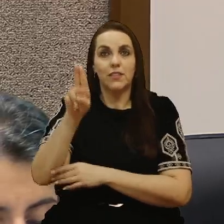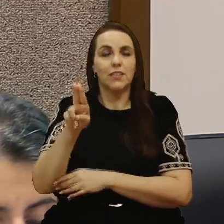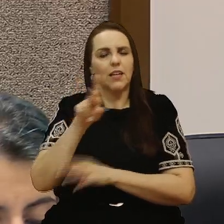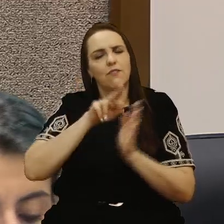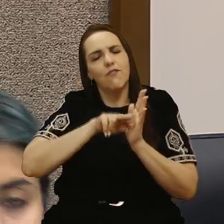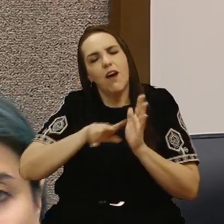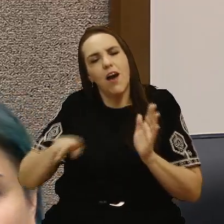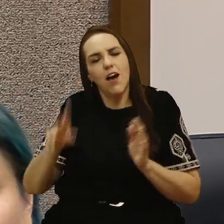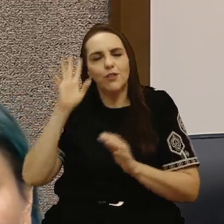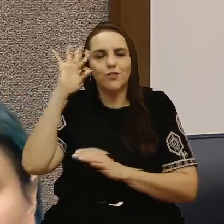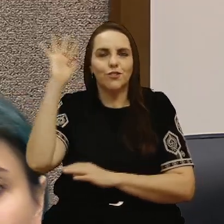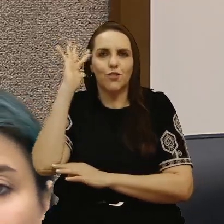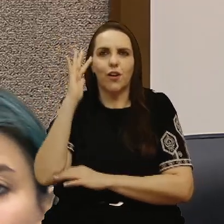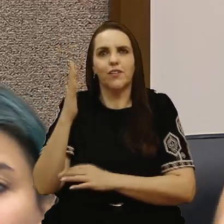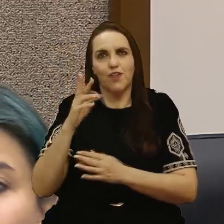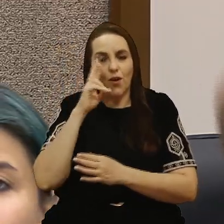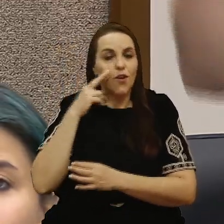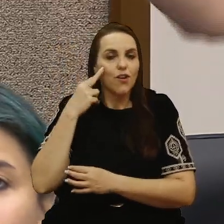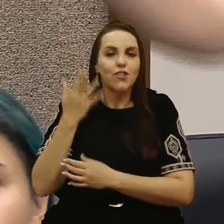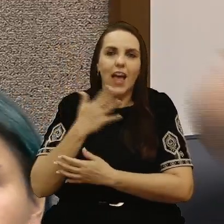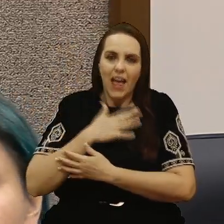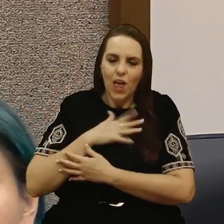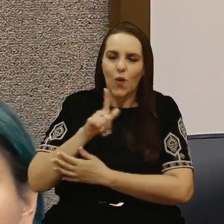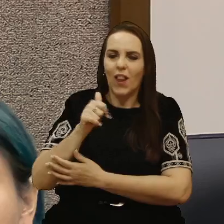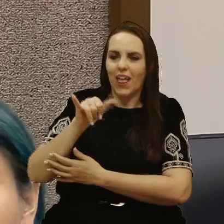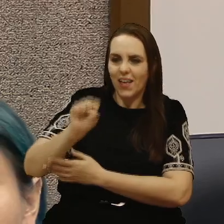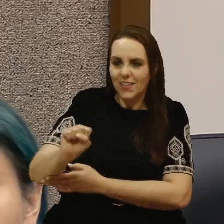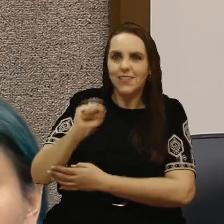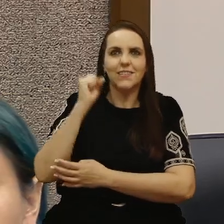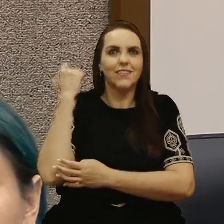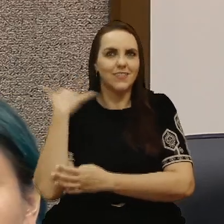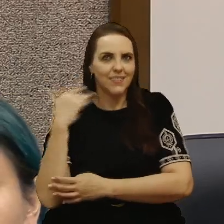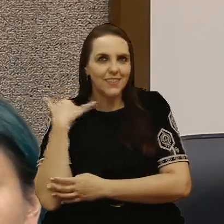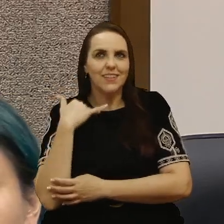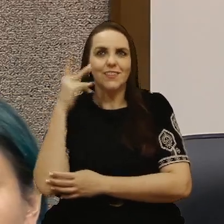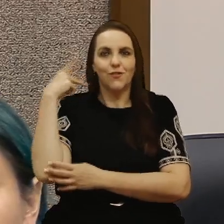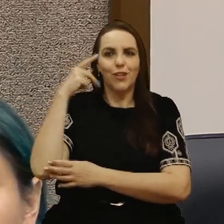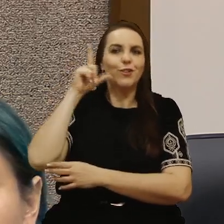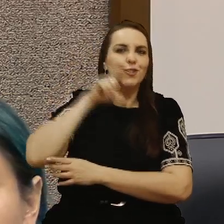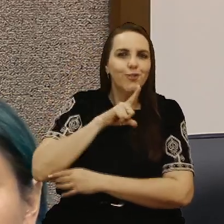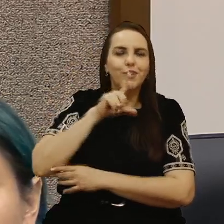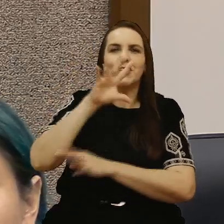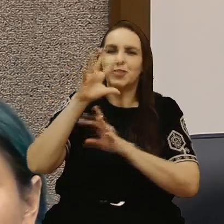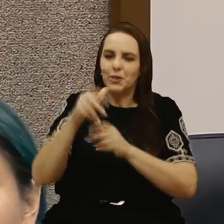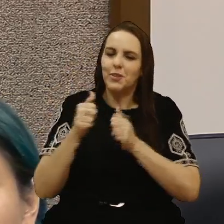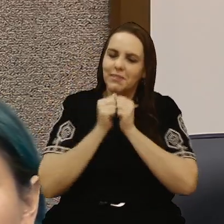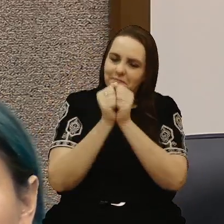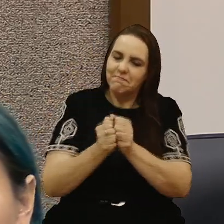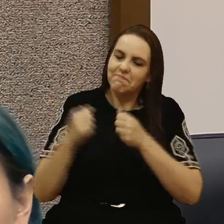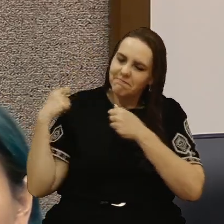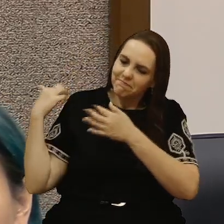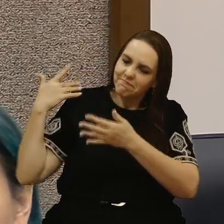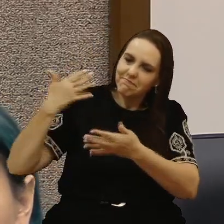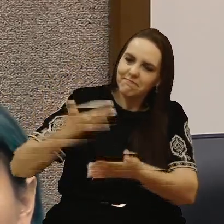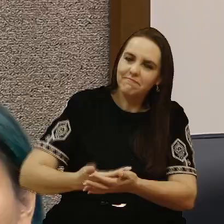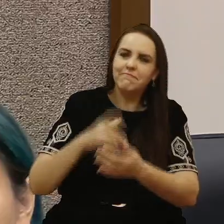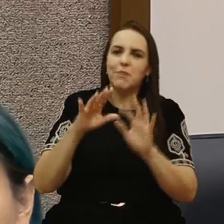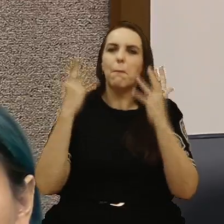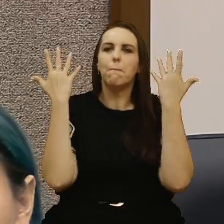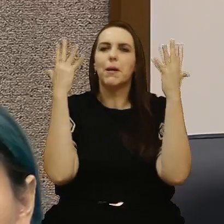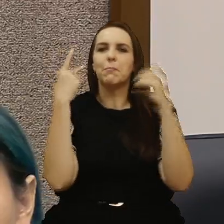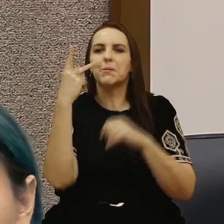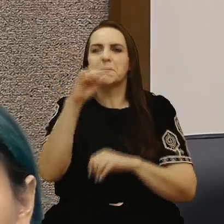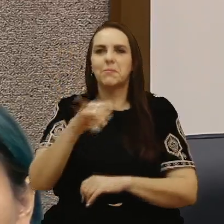sonhos. Então, Roger, eu, a Laís, a Andressa, o vereador Lucas, todos que acompanharam essa tua trajetória te parabenizam nessa oportunidade pela